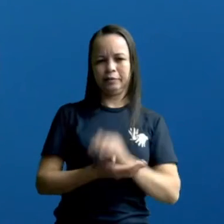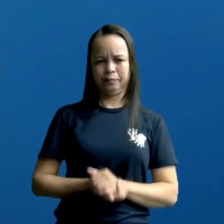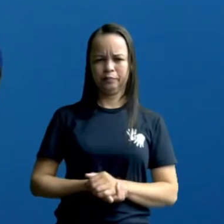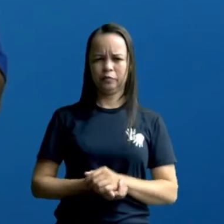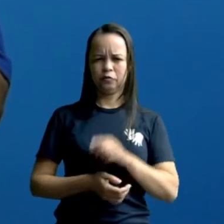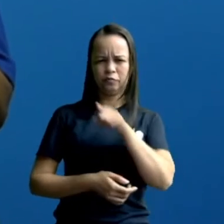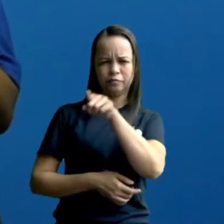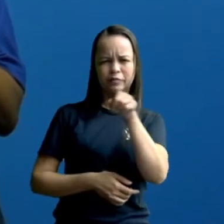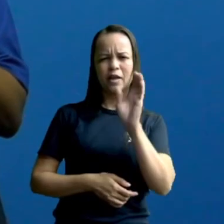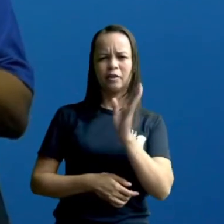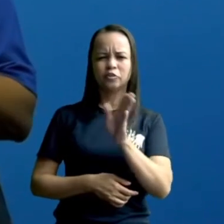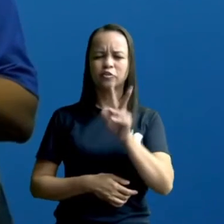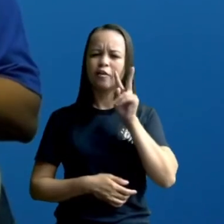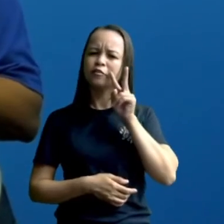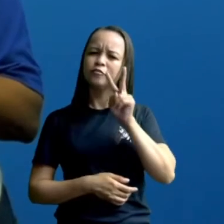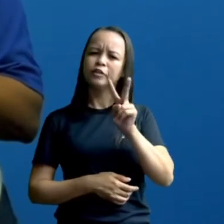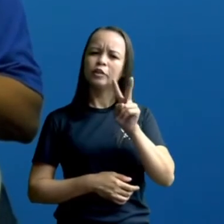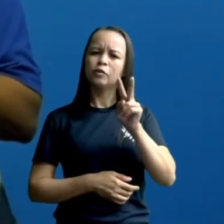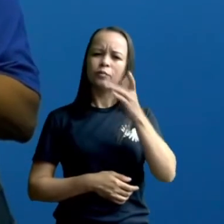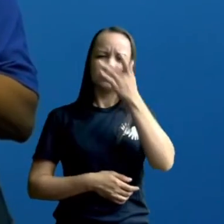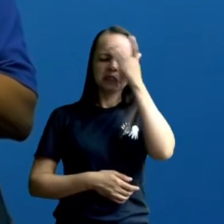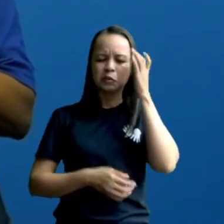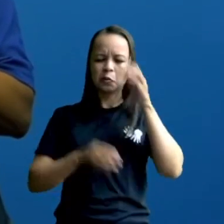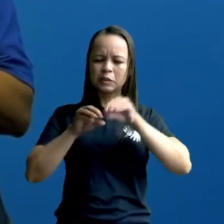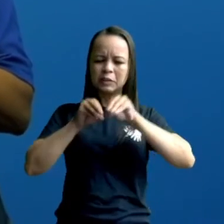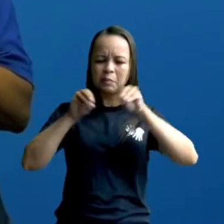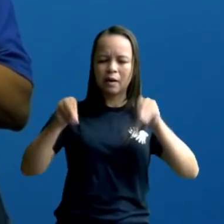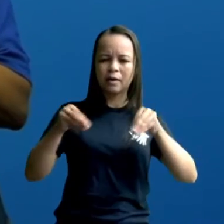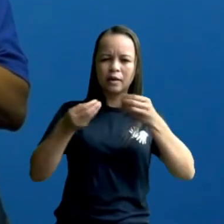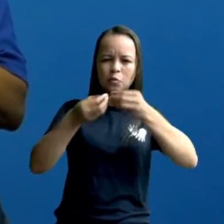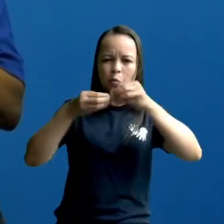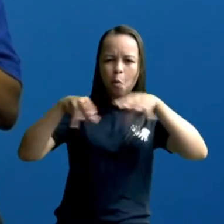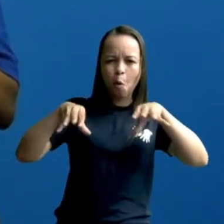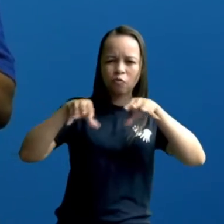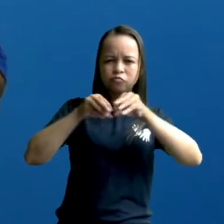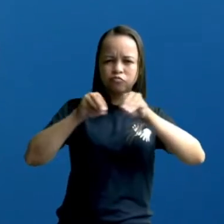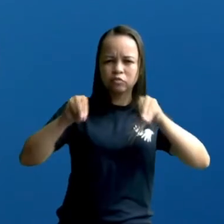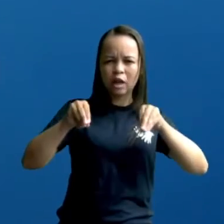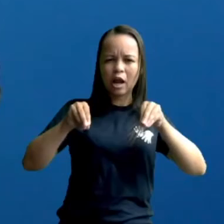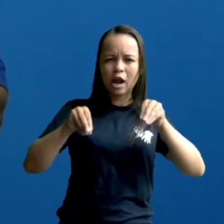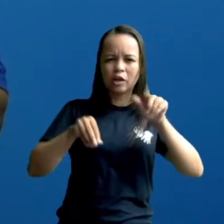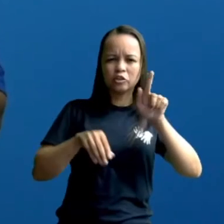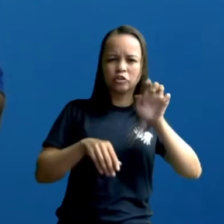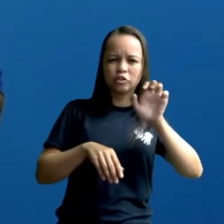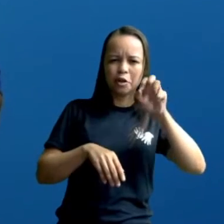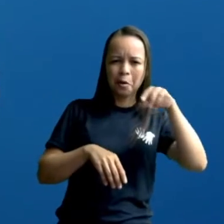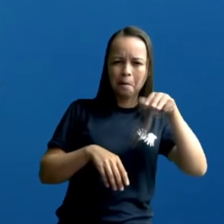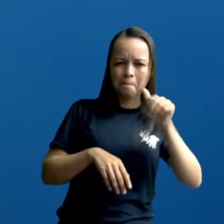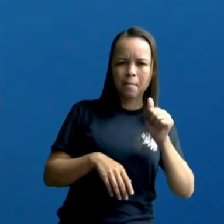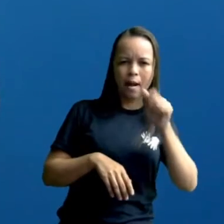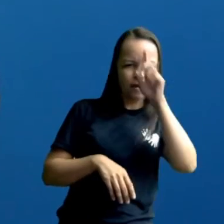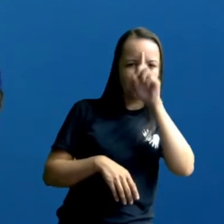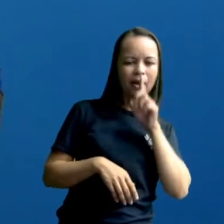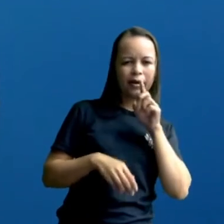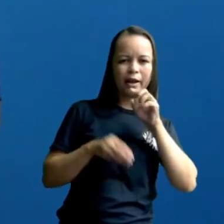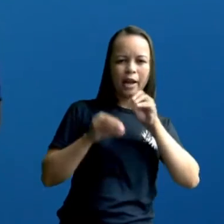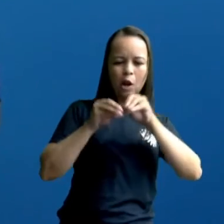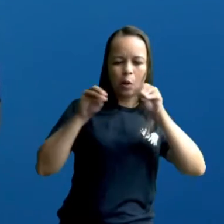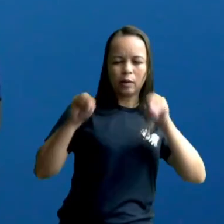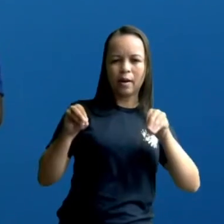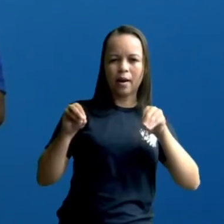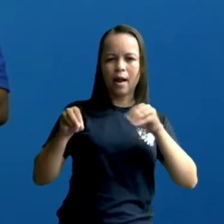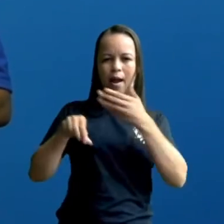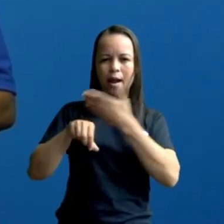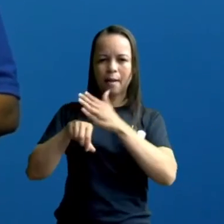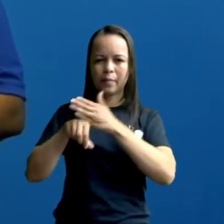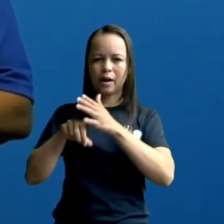alguém separando a gema da clara do ovo? Como é que faz? Como é que a sua mãe faz? Sua avó? Vamos